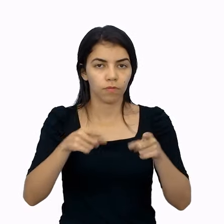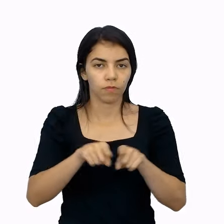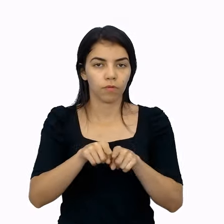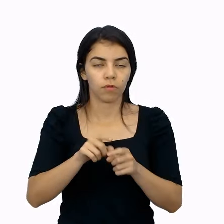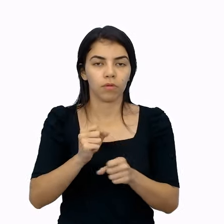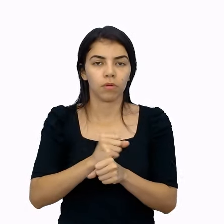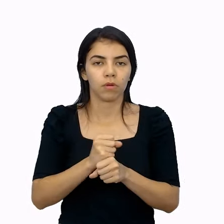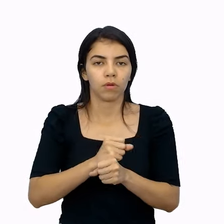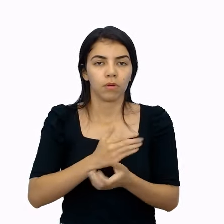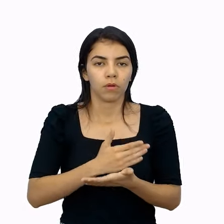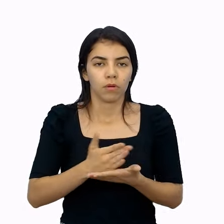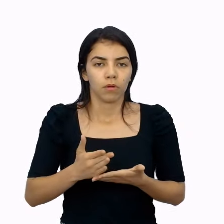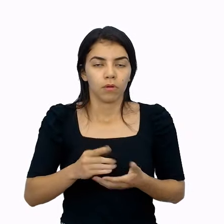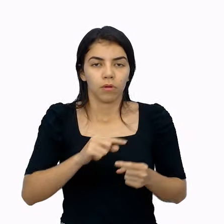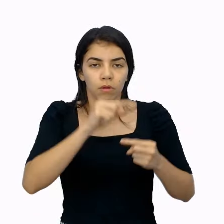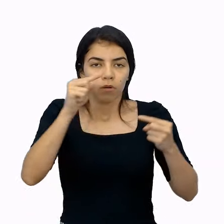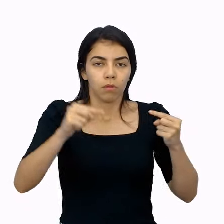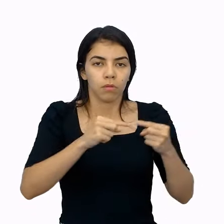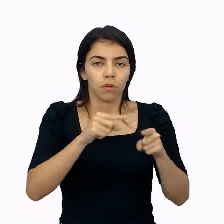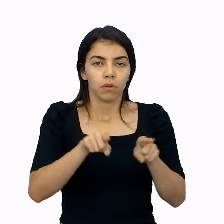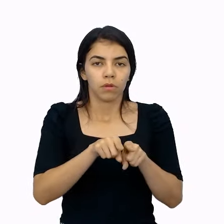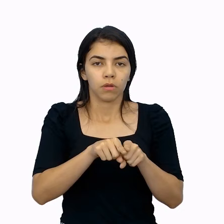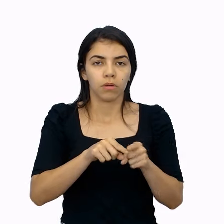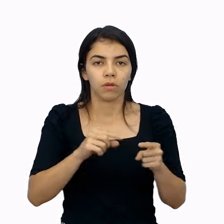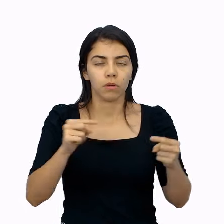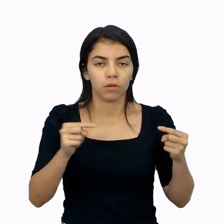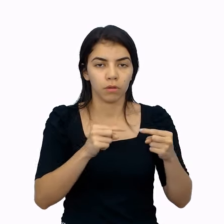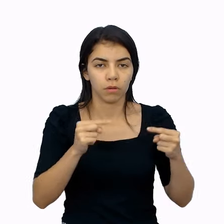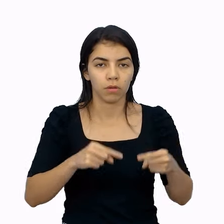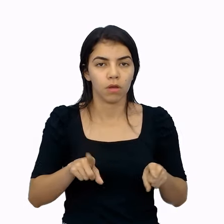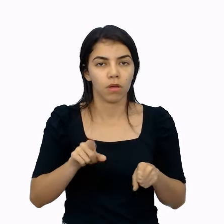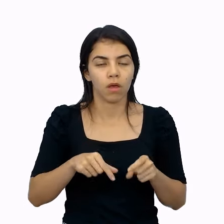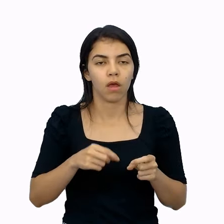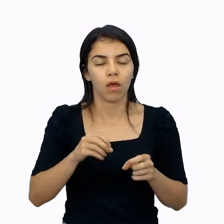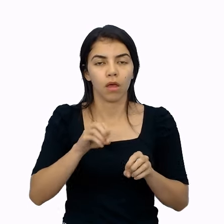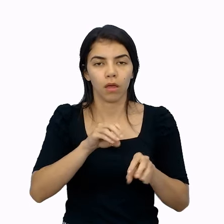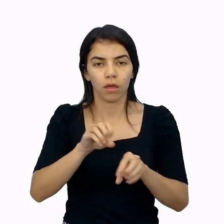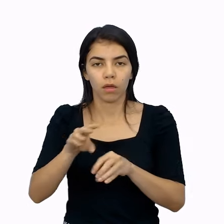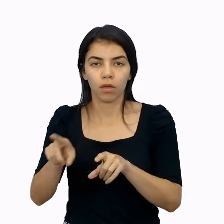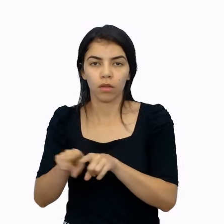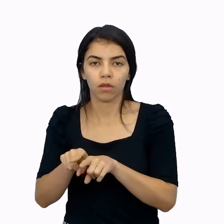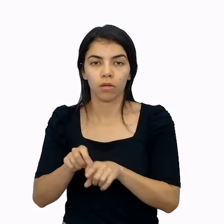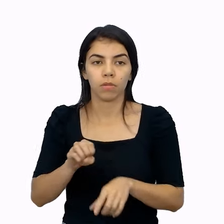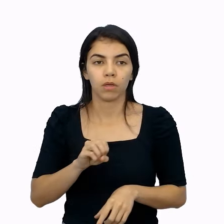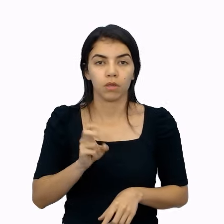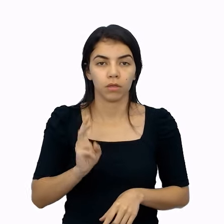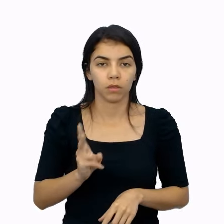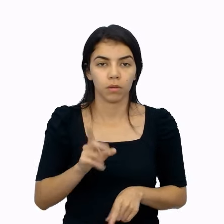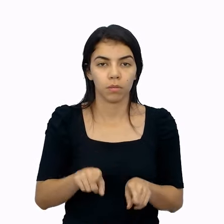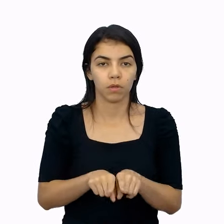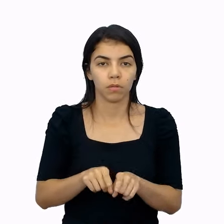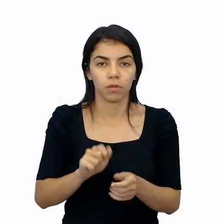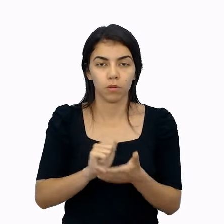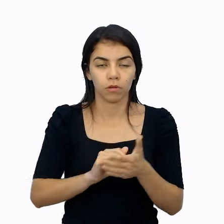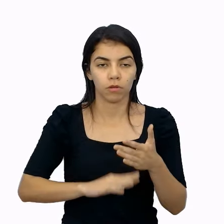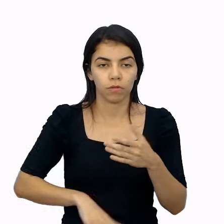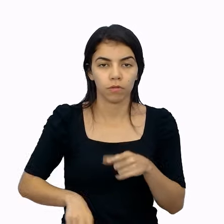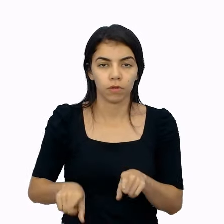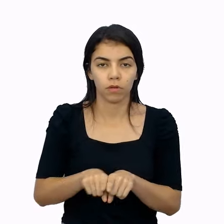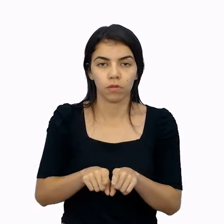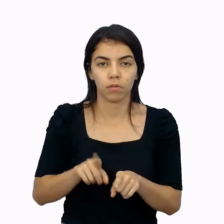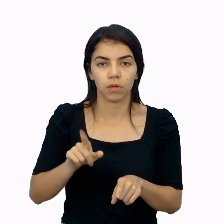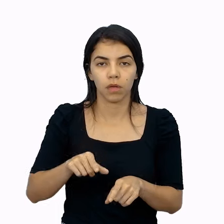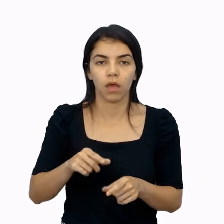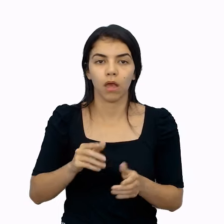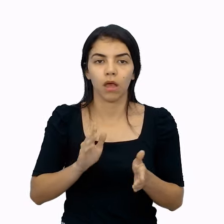serem desenvolvidas, os objetivos e objetos de conhecimento a serem ensinados sempre, né? As atividades propostas a aprender sempre